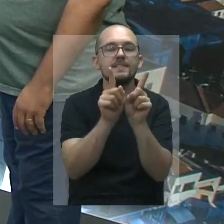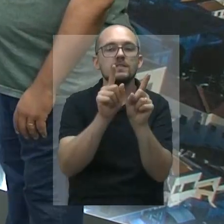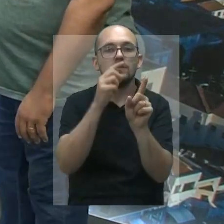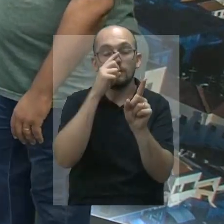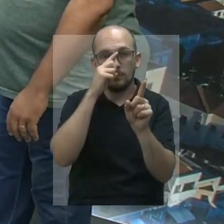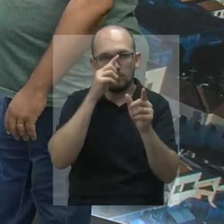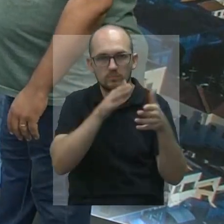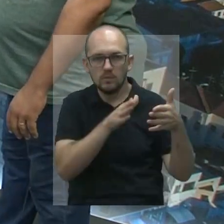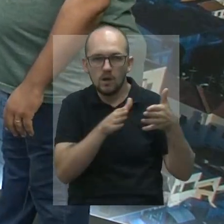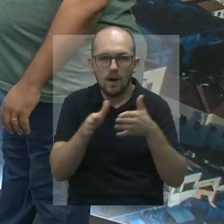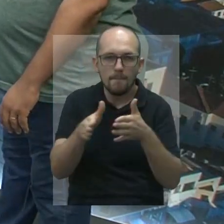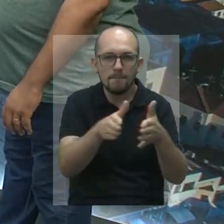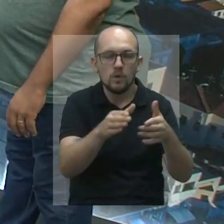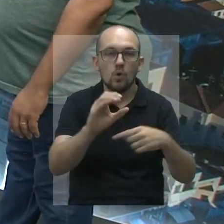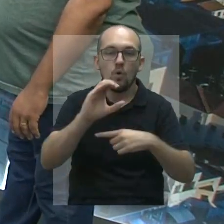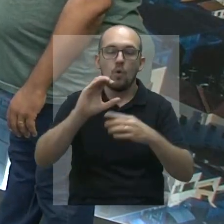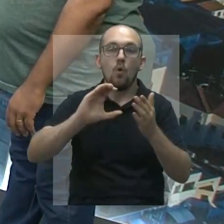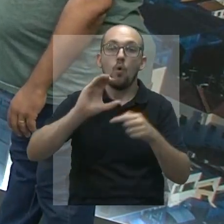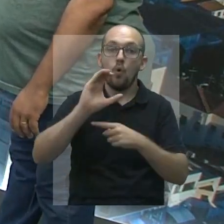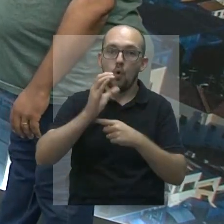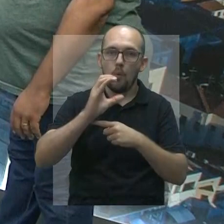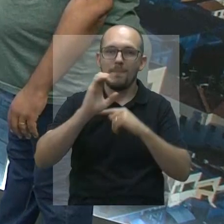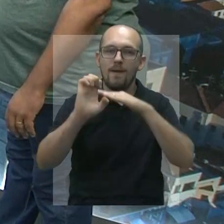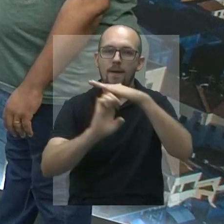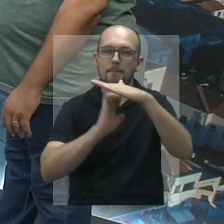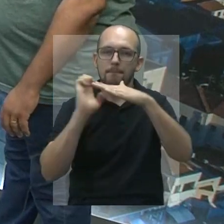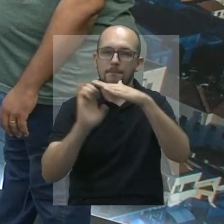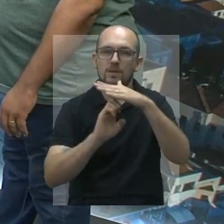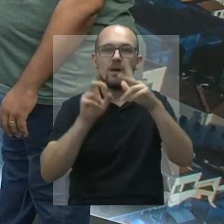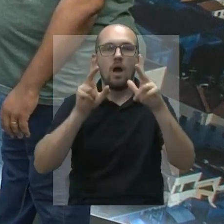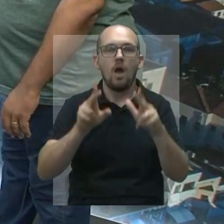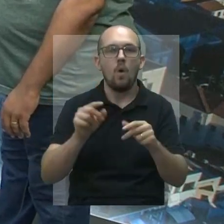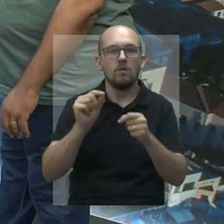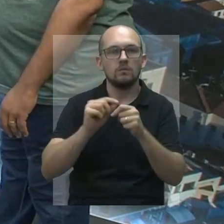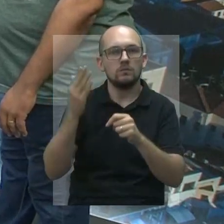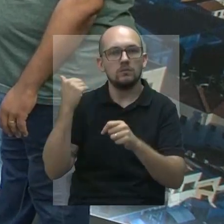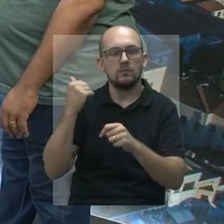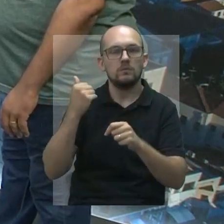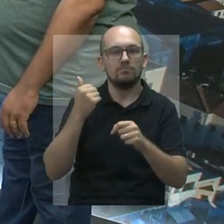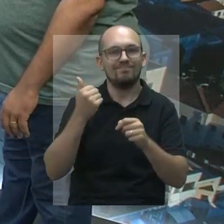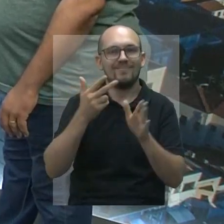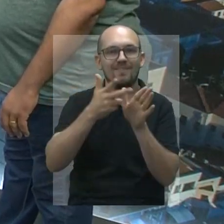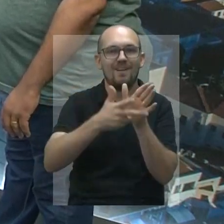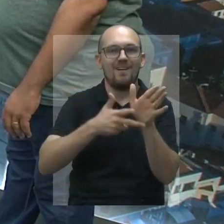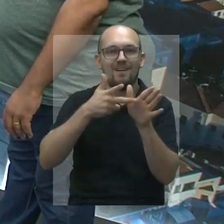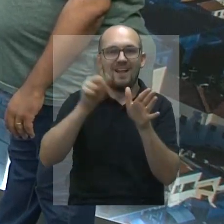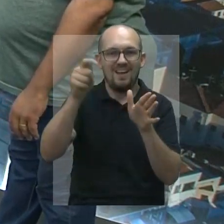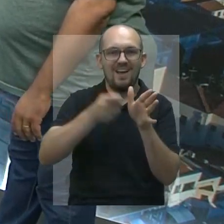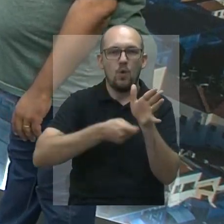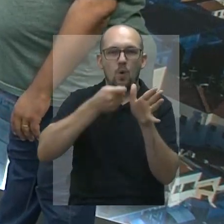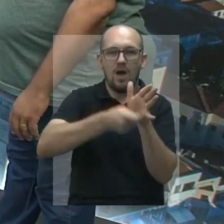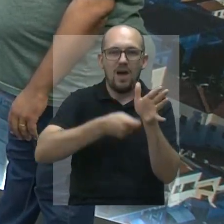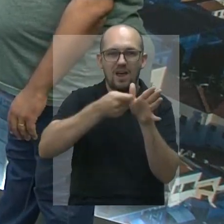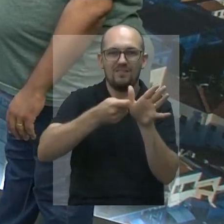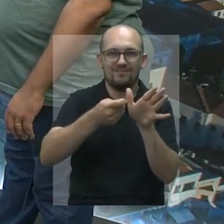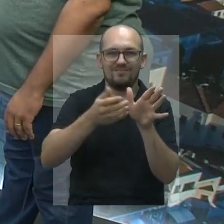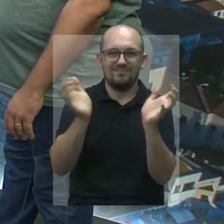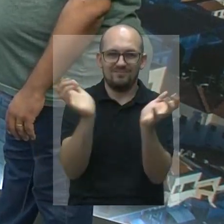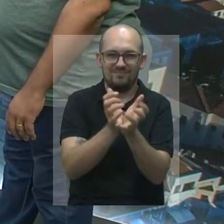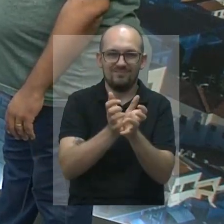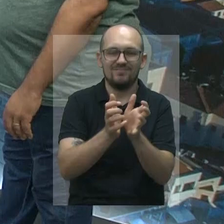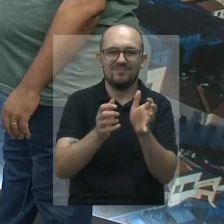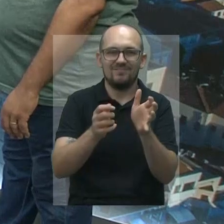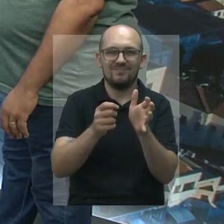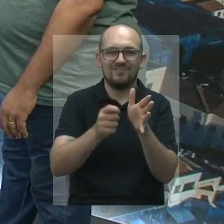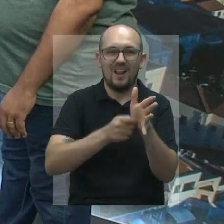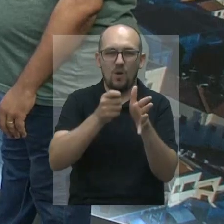naquele sentido de se tornar um clube-empresa, como aconteceu recentemente com a Ferroviária de Araraquara, né? Ferroviária que não perdeu as